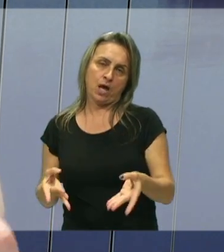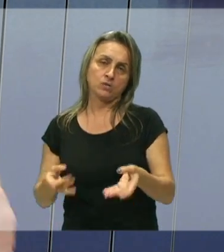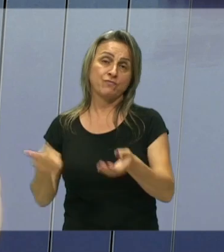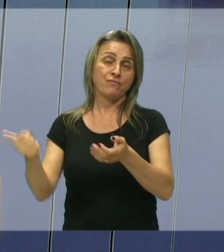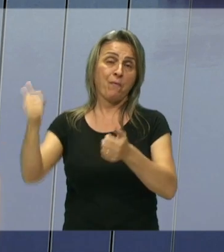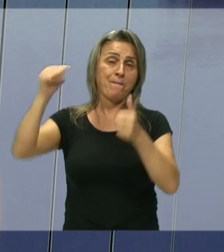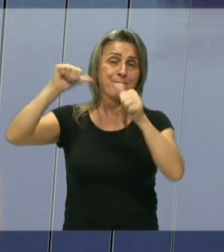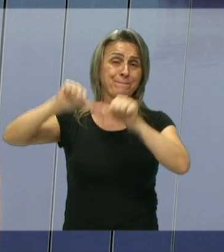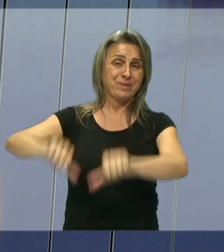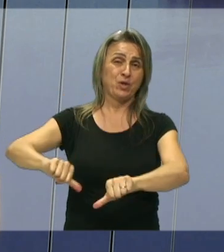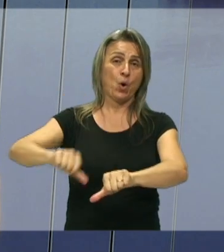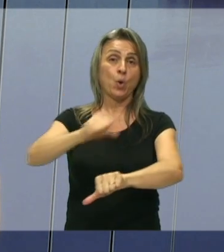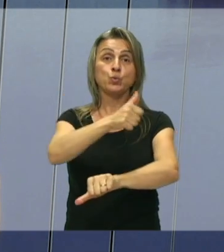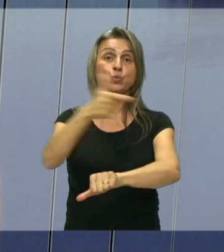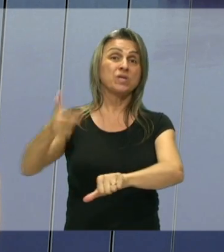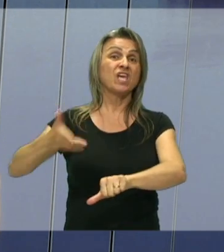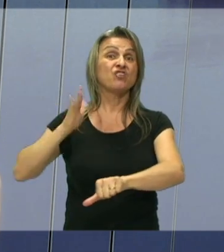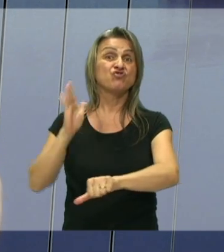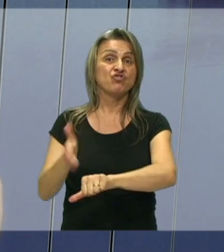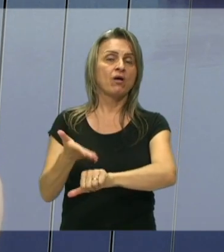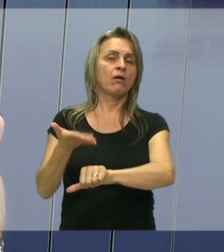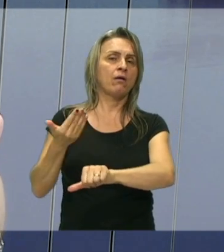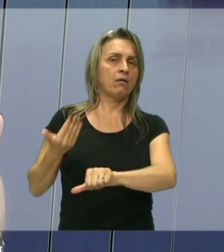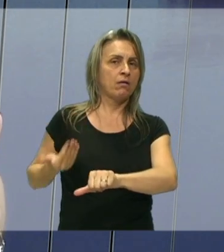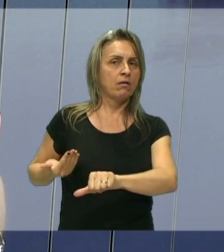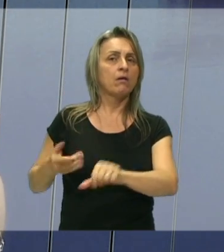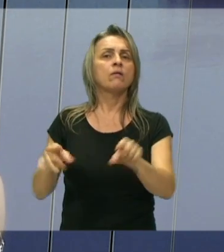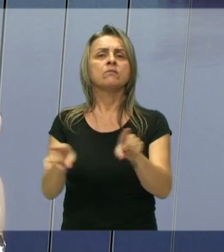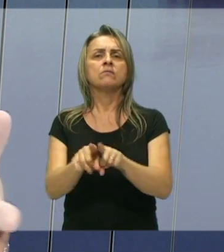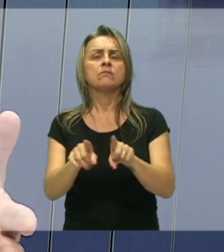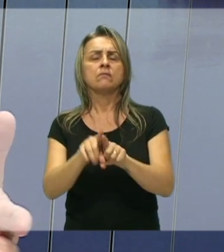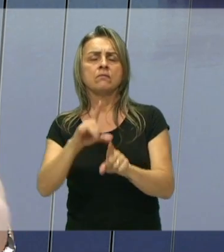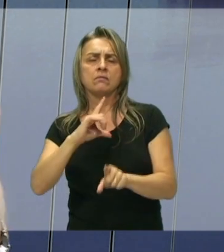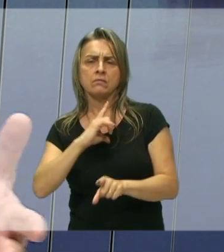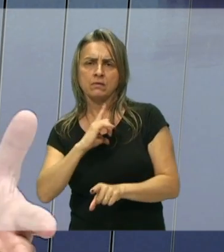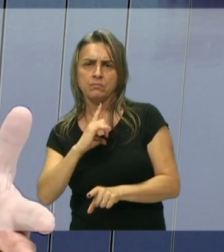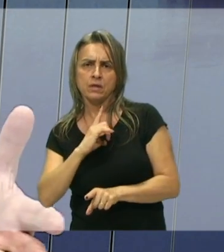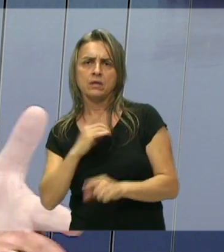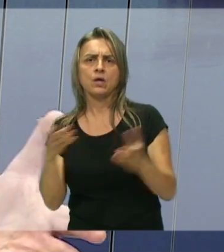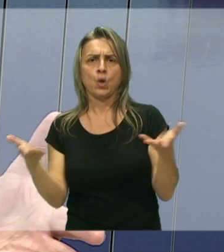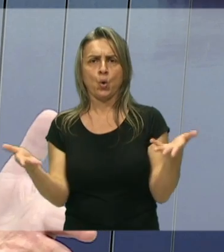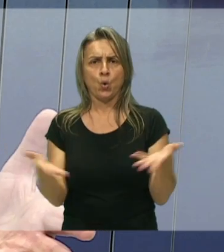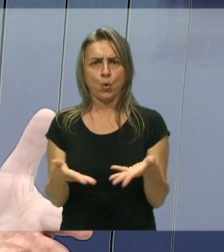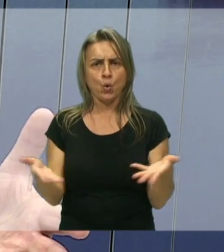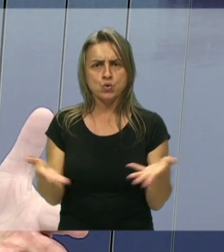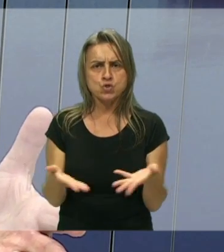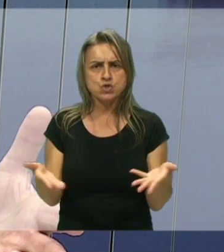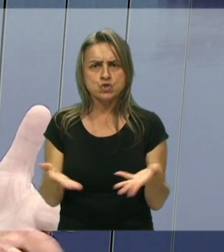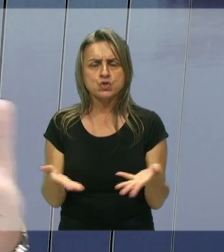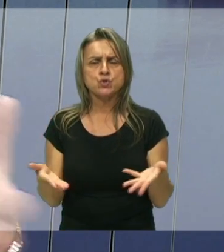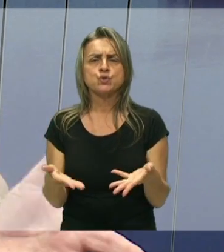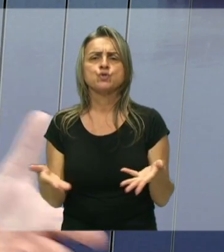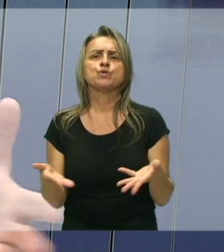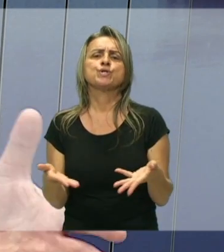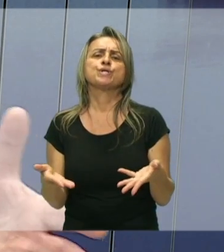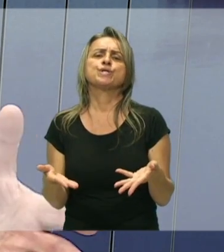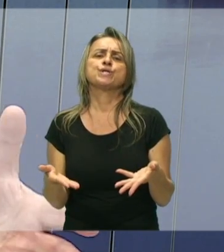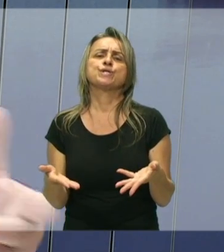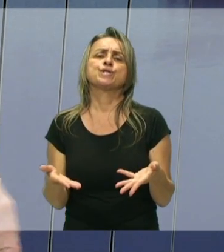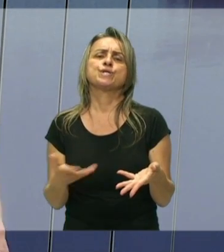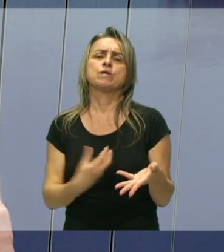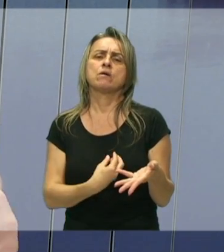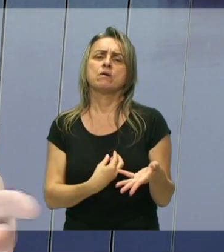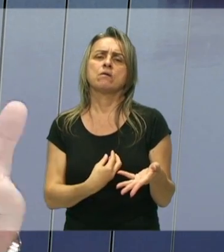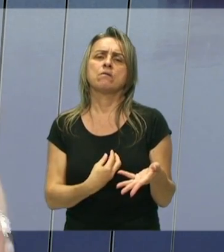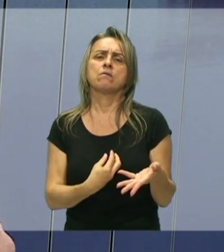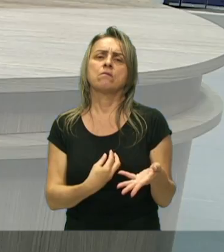existiam. E nós temos também, hoje, hoje nós estamos vivendo...